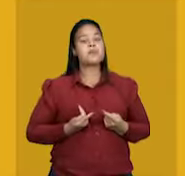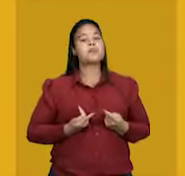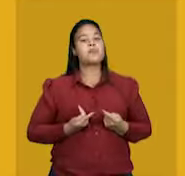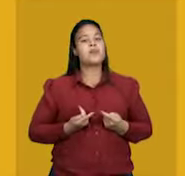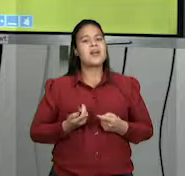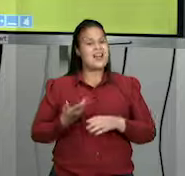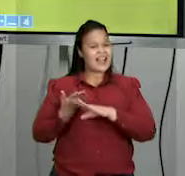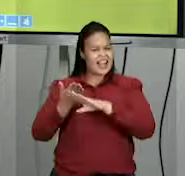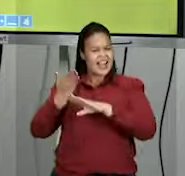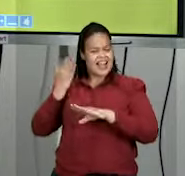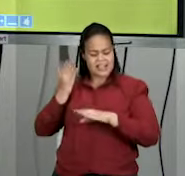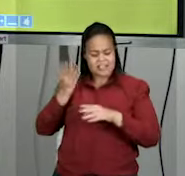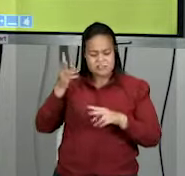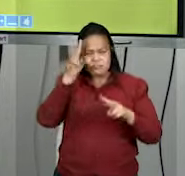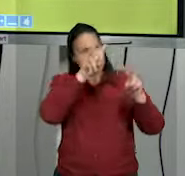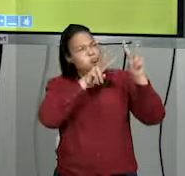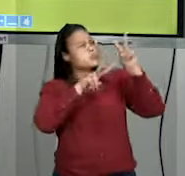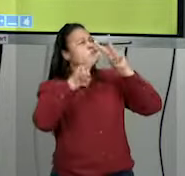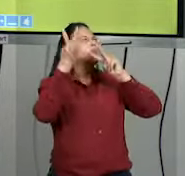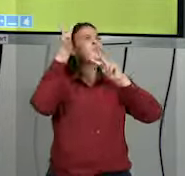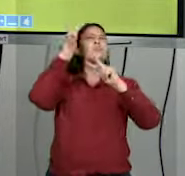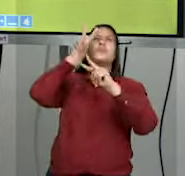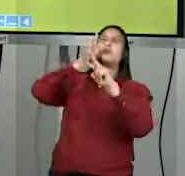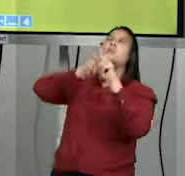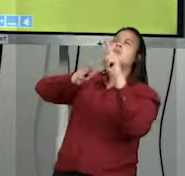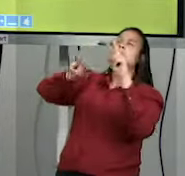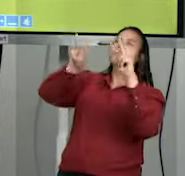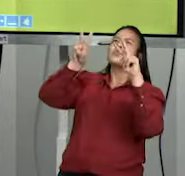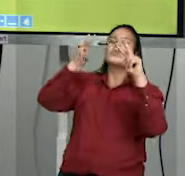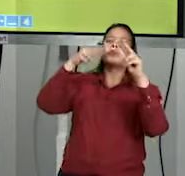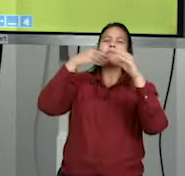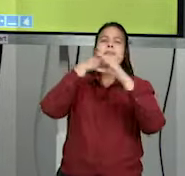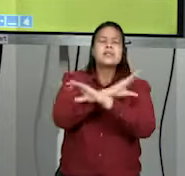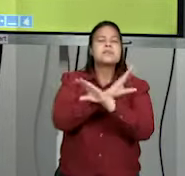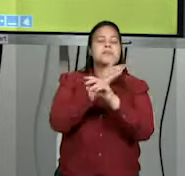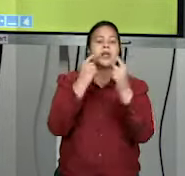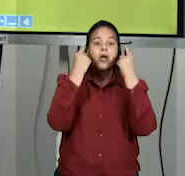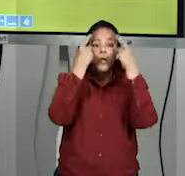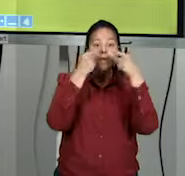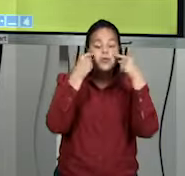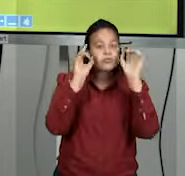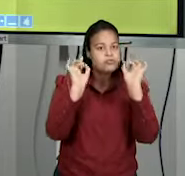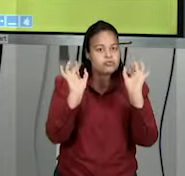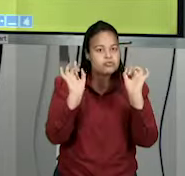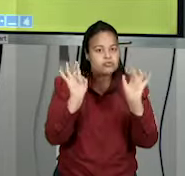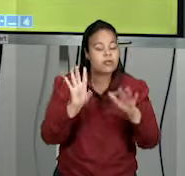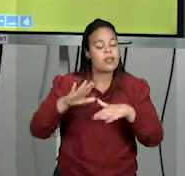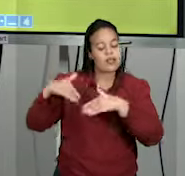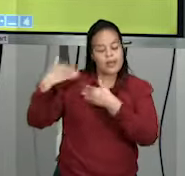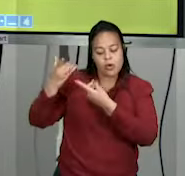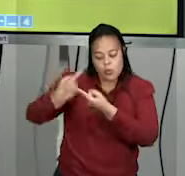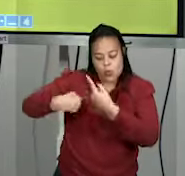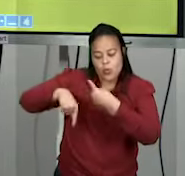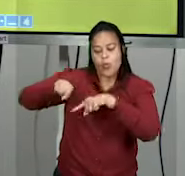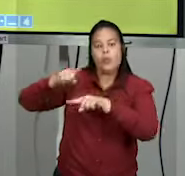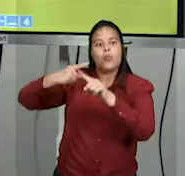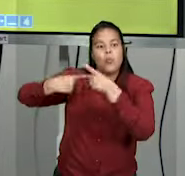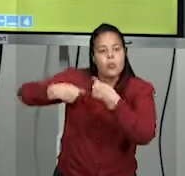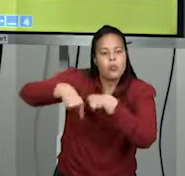nu, pela observação daquilo que os olhos podiam ver. Mas, à medida que a ciência se